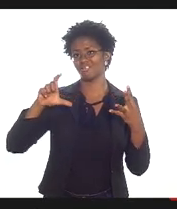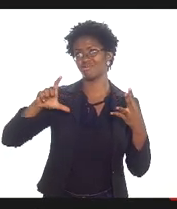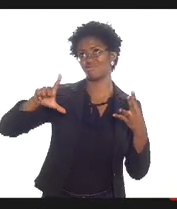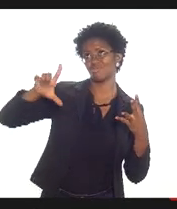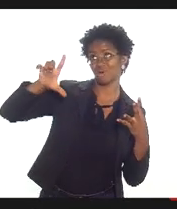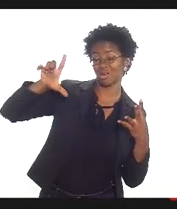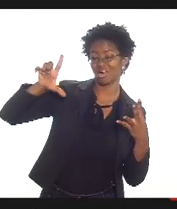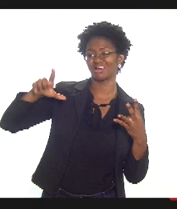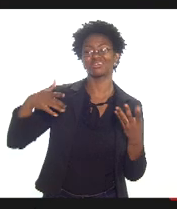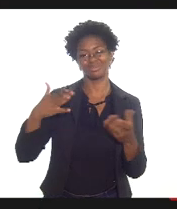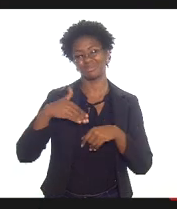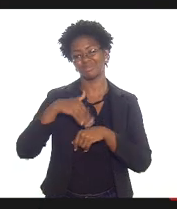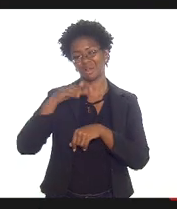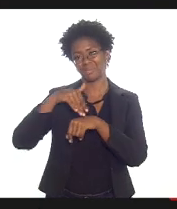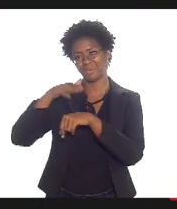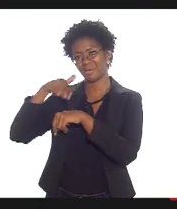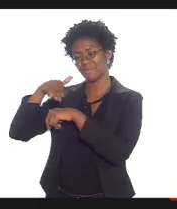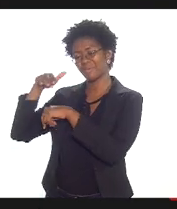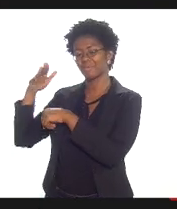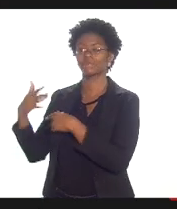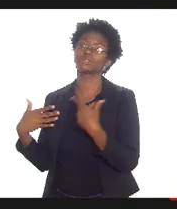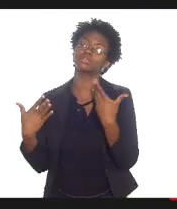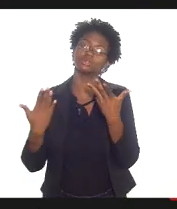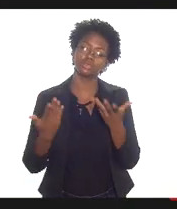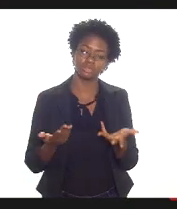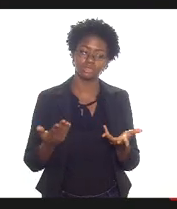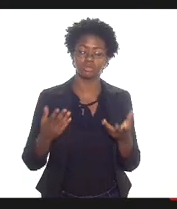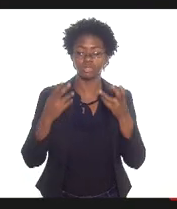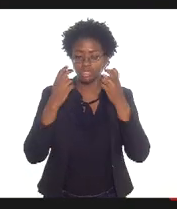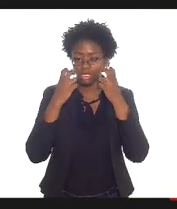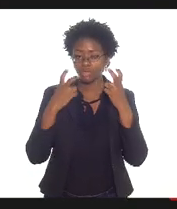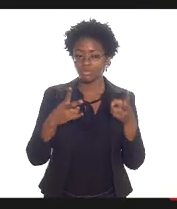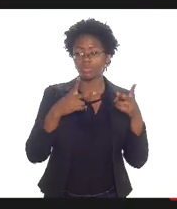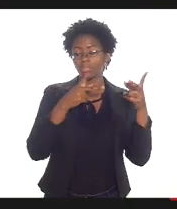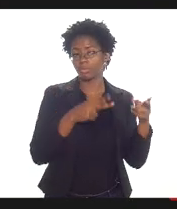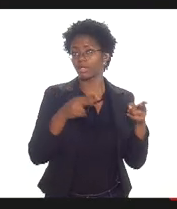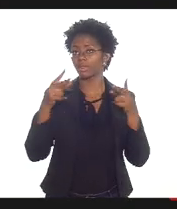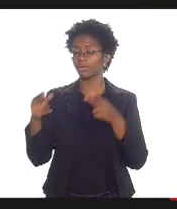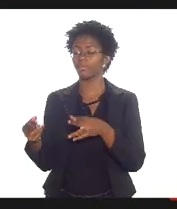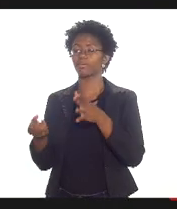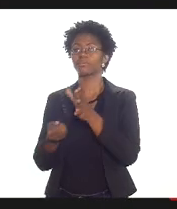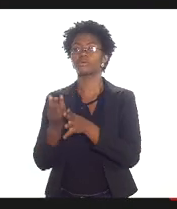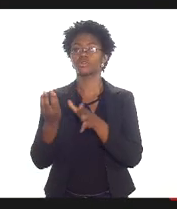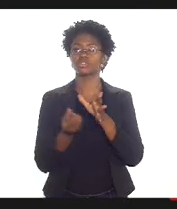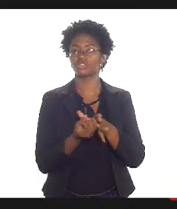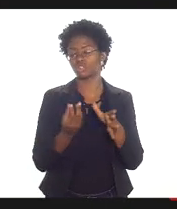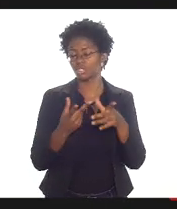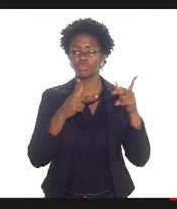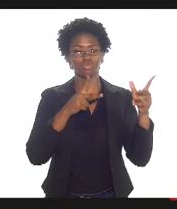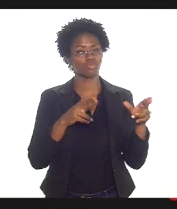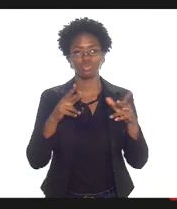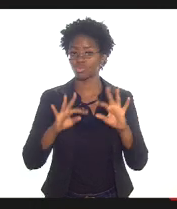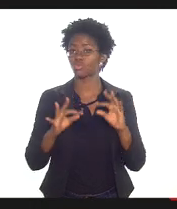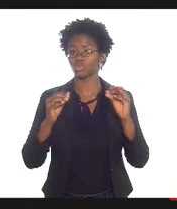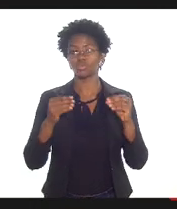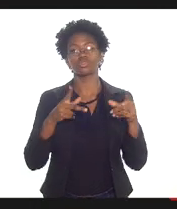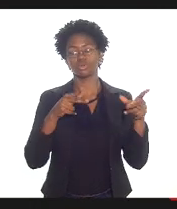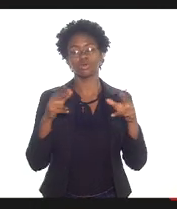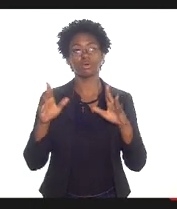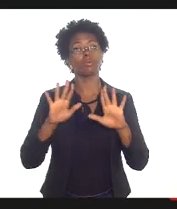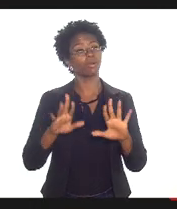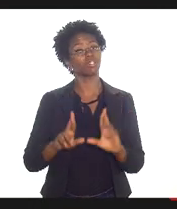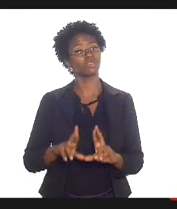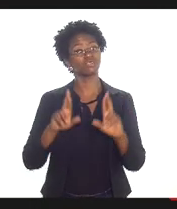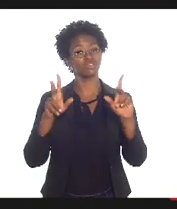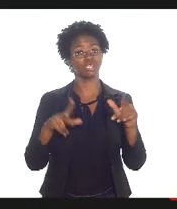quarto, bem mais ainda. Então, vocês veem que para a mesma produção, para a mesma situação, faz diferença estar